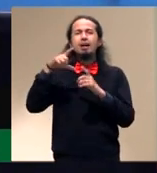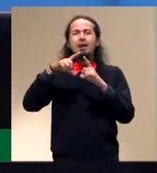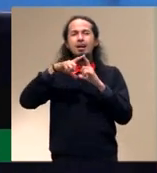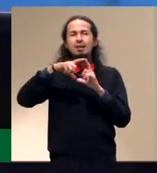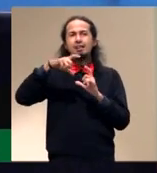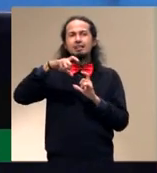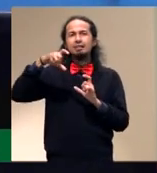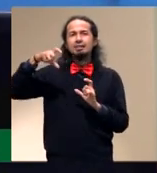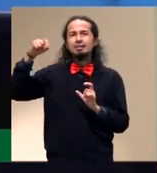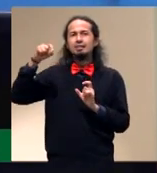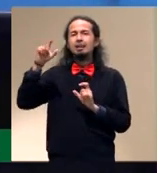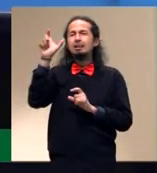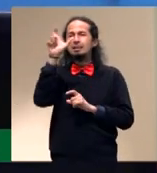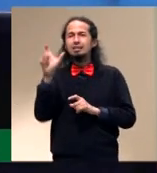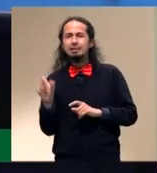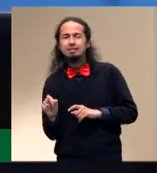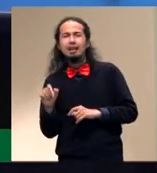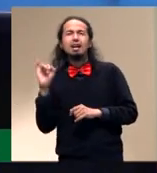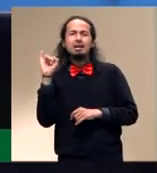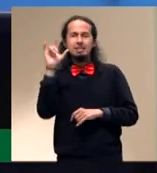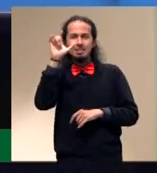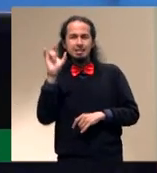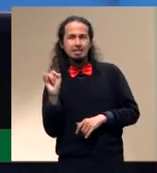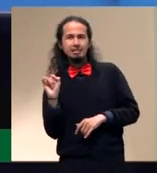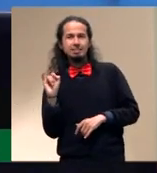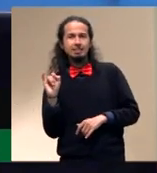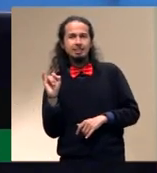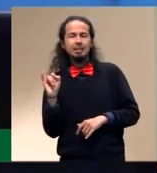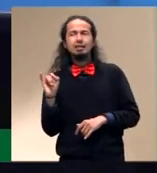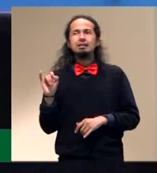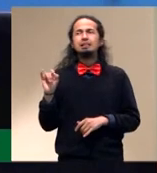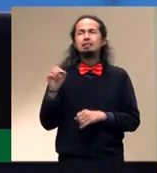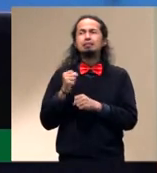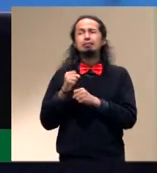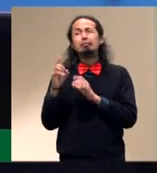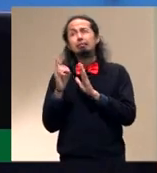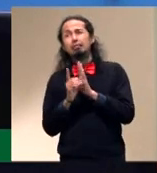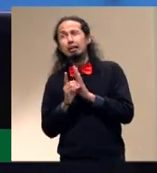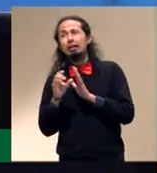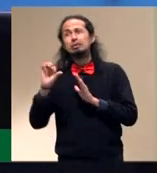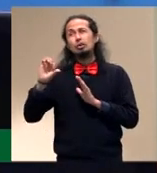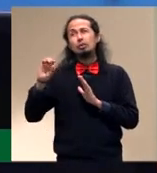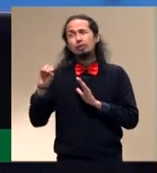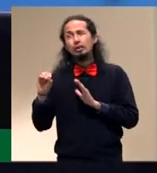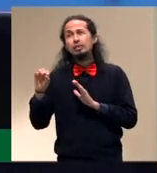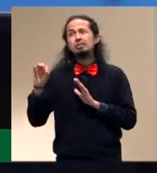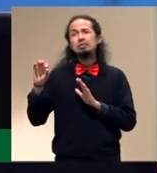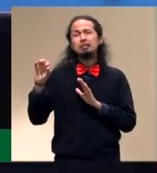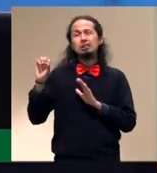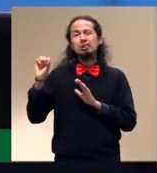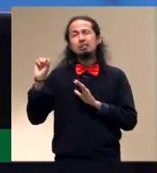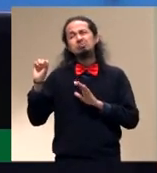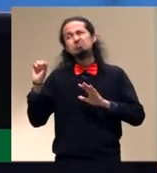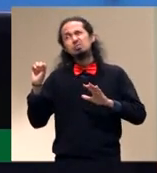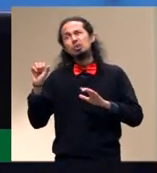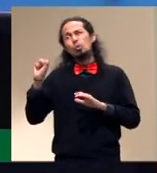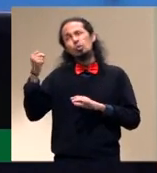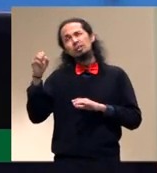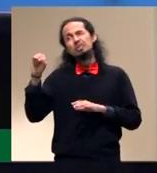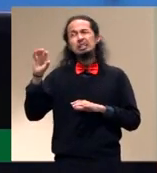praticamente idênticos àqueles que foram definidos pela bibliografia italiana. Então, também não foi uma criação nova, mas foi uma